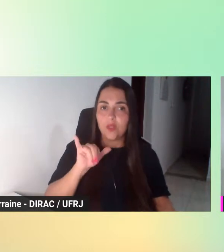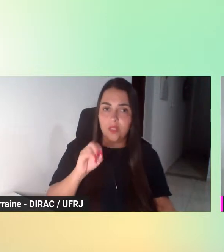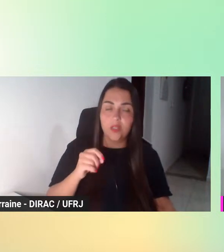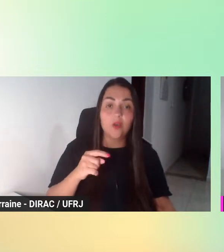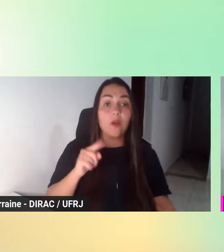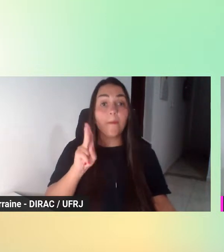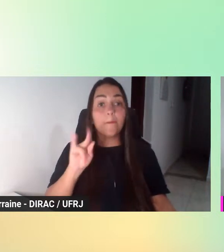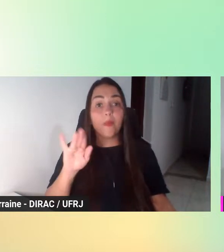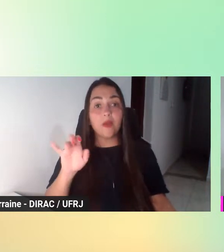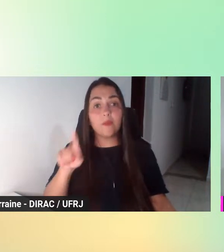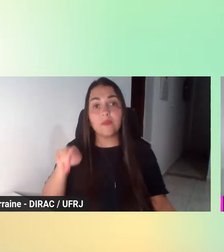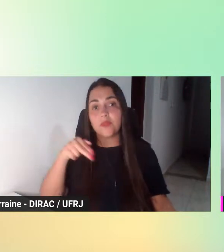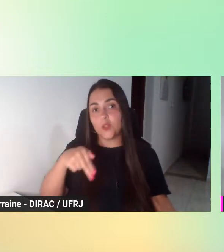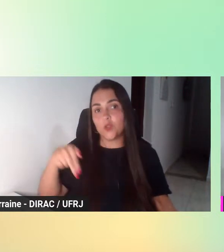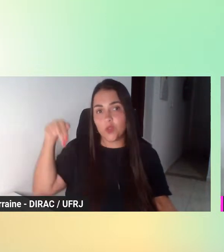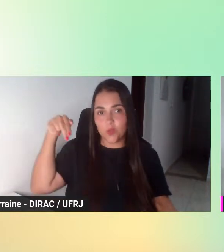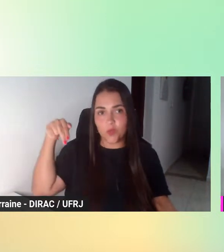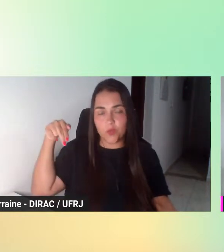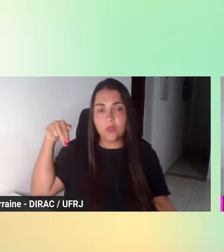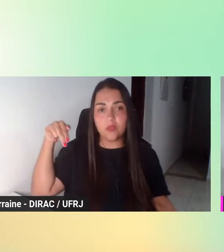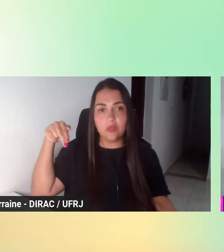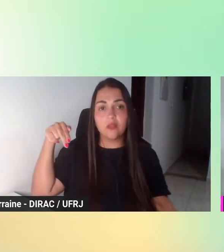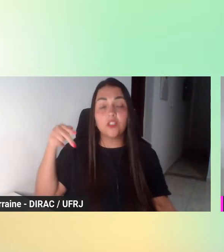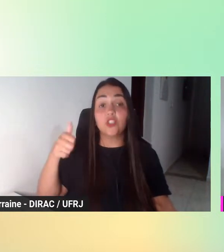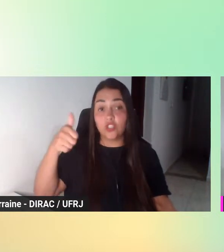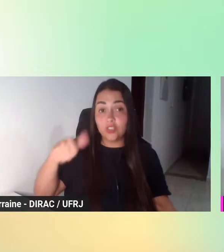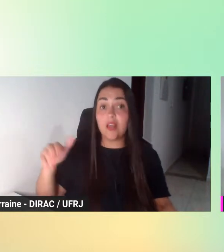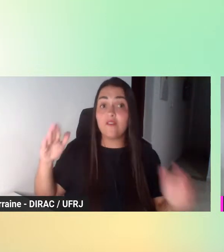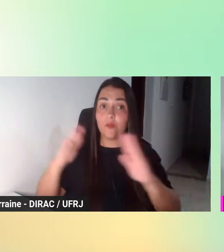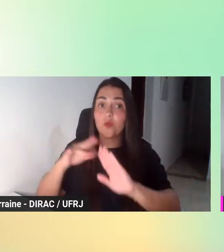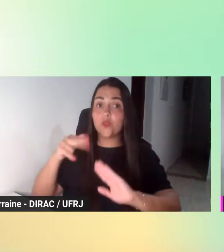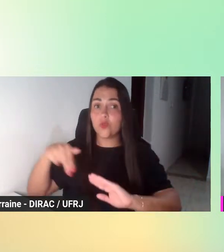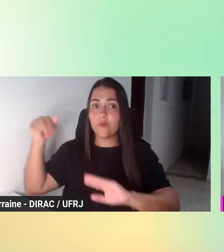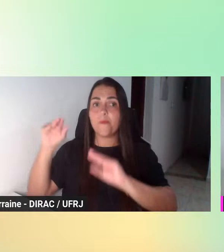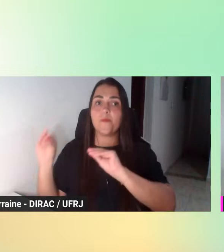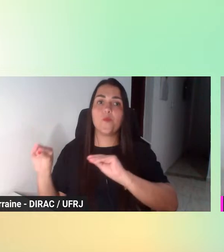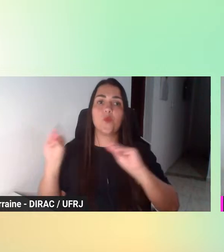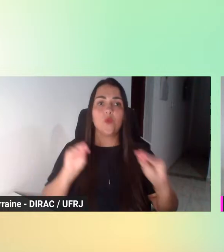casal de nordestinos, vindos do Nordeste para trabalharem aqui, né?